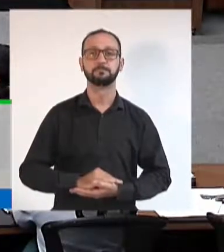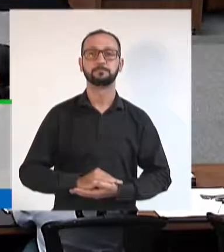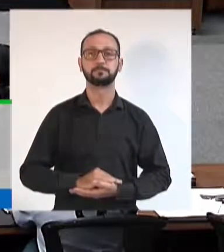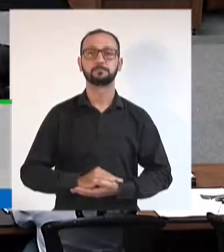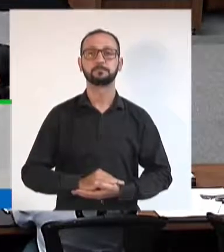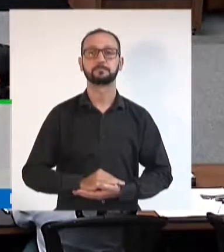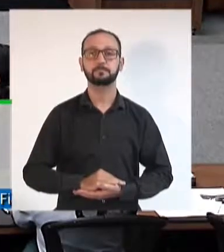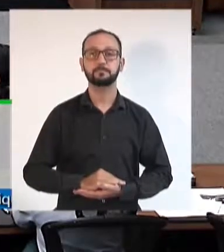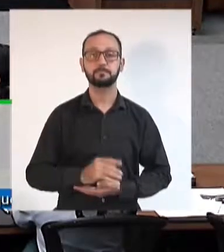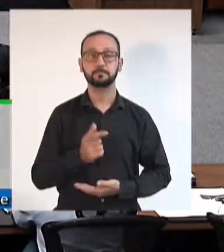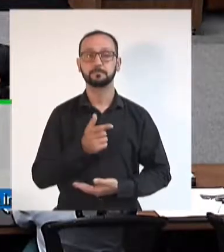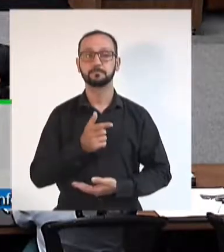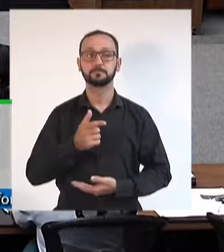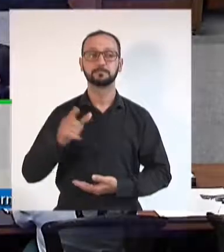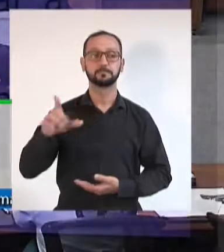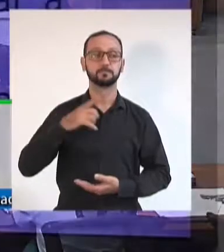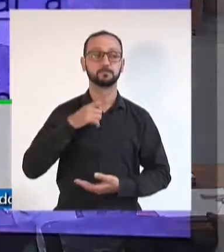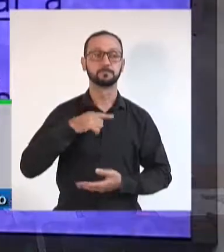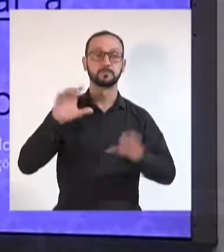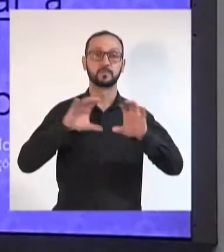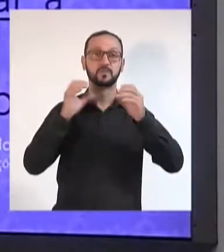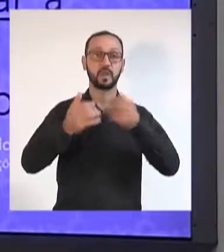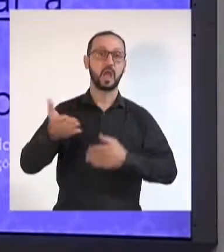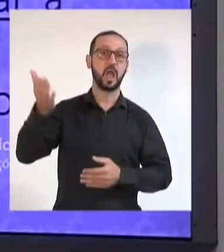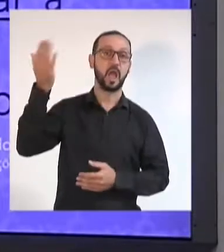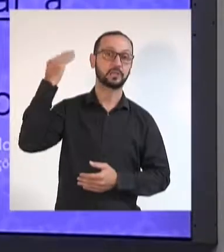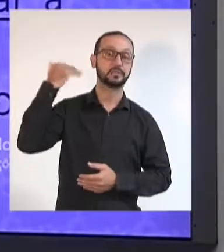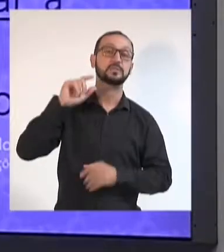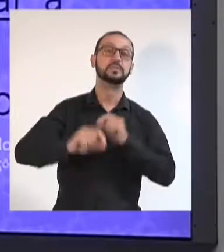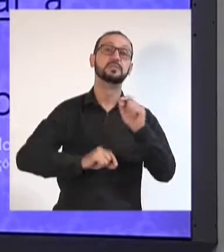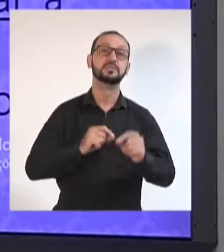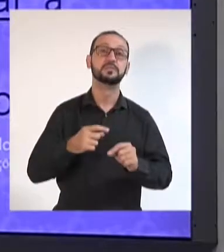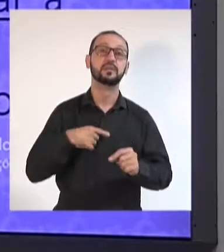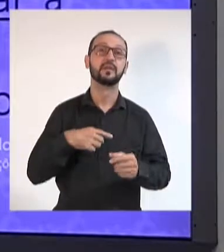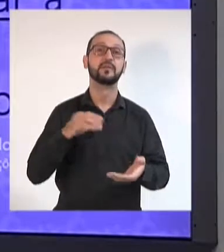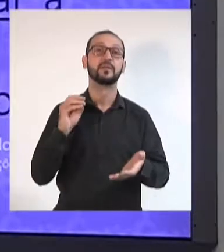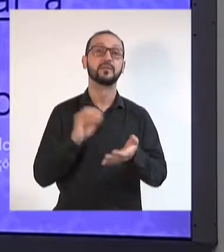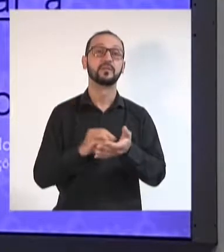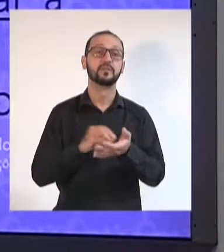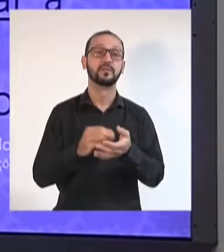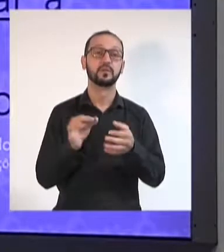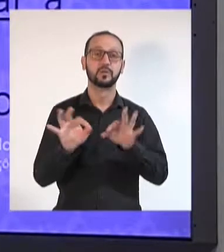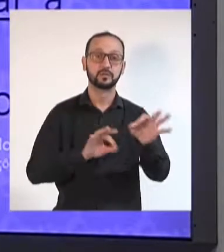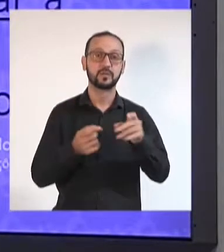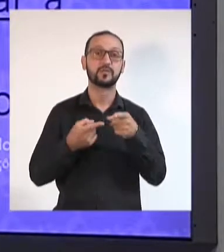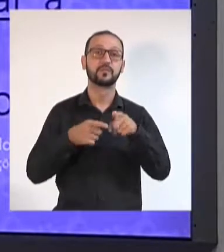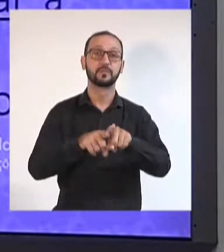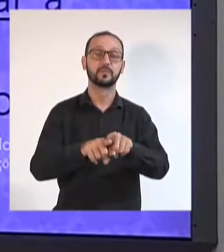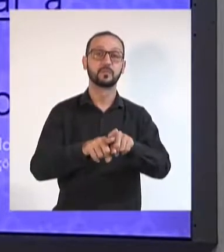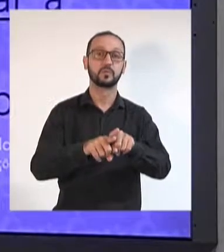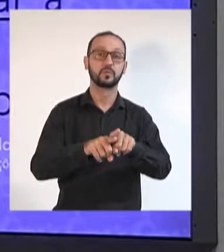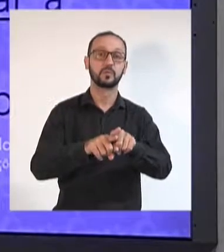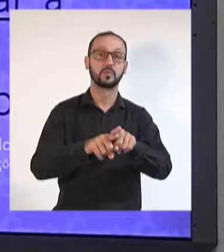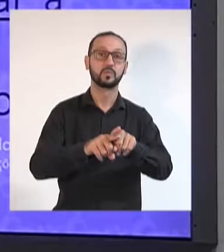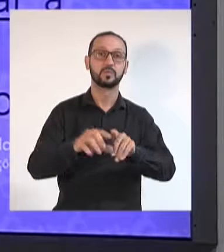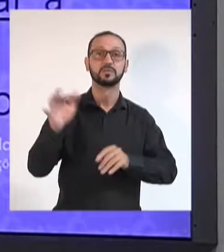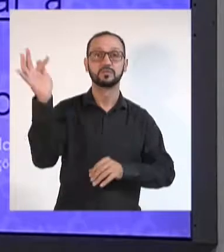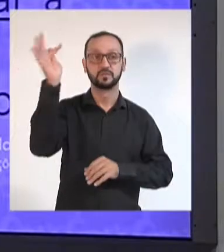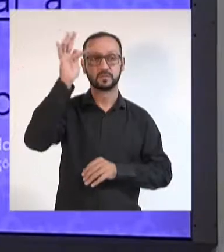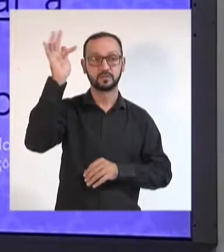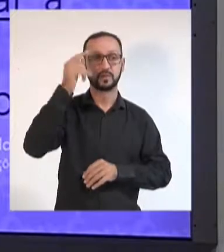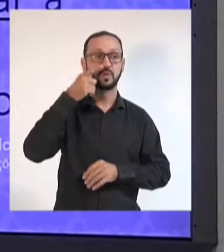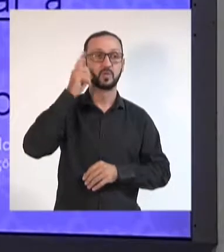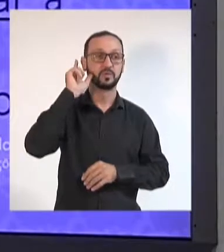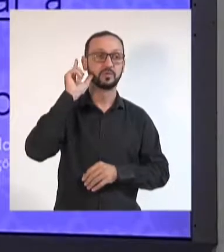Uma outra deliberação das conferências anteriores também foi fazer parcerias com universidades. Fiquei muito feliz, Eduardo,